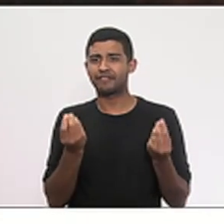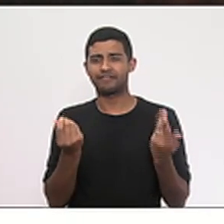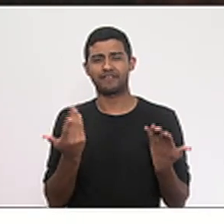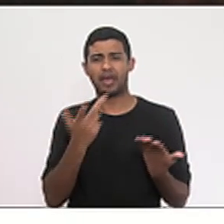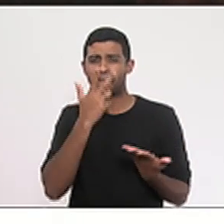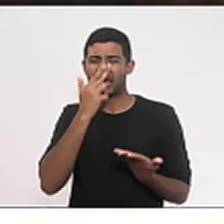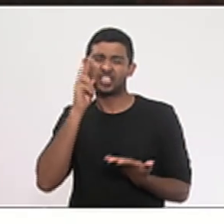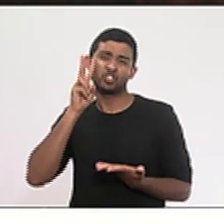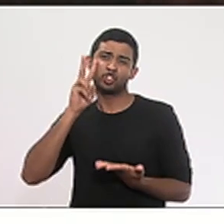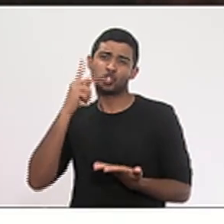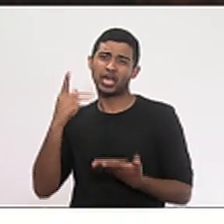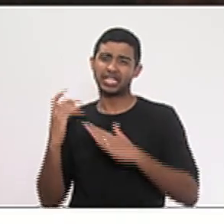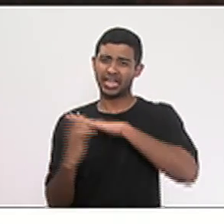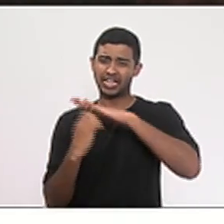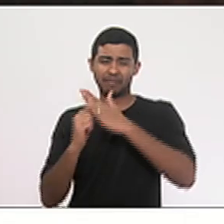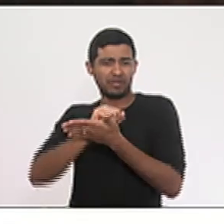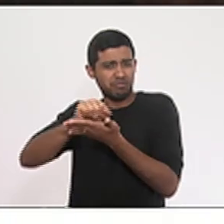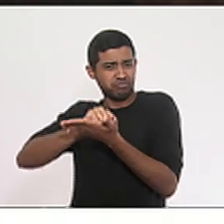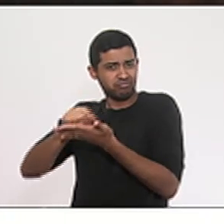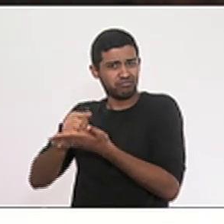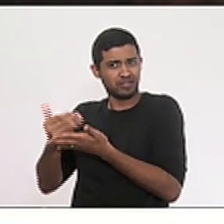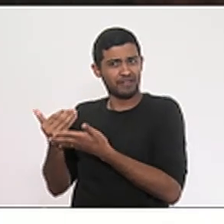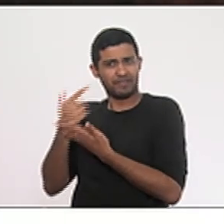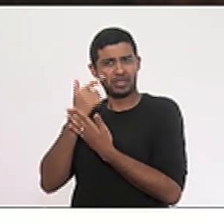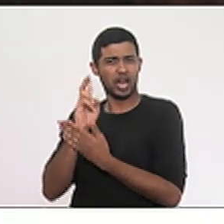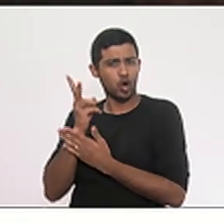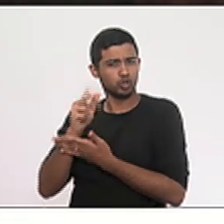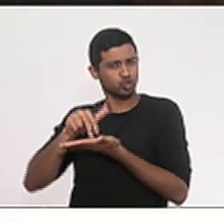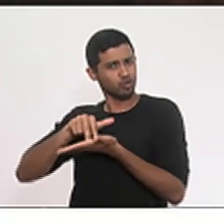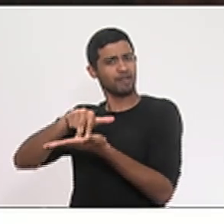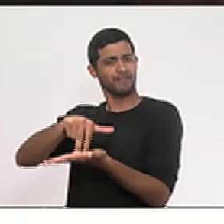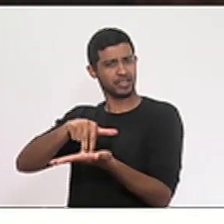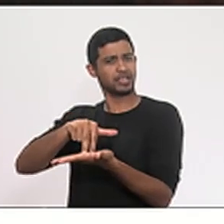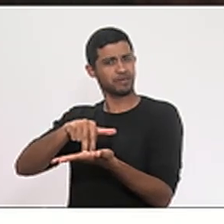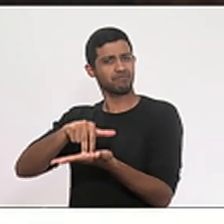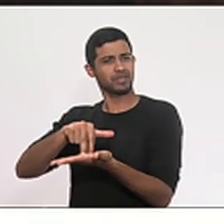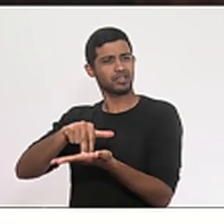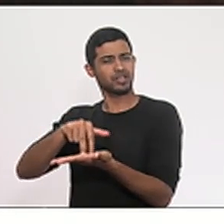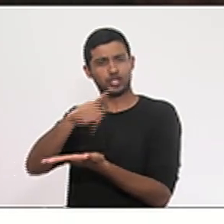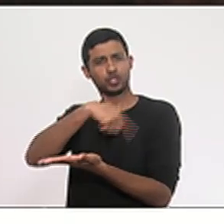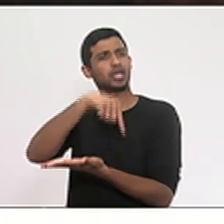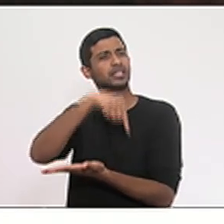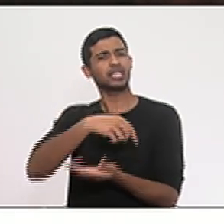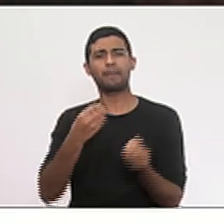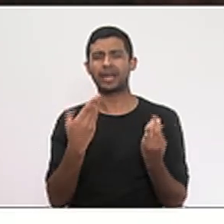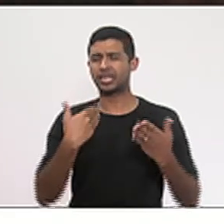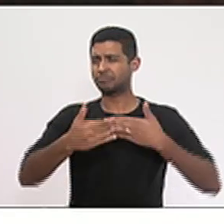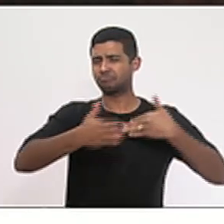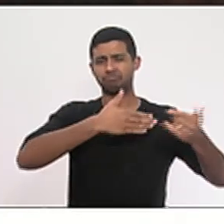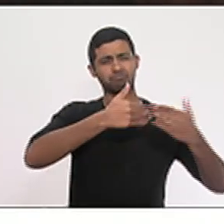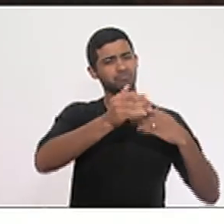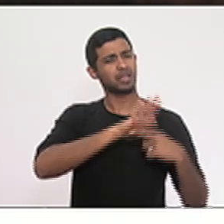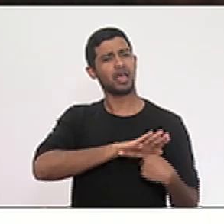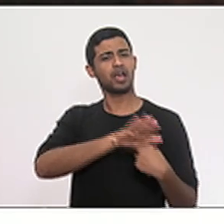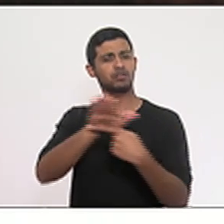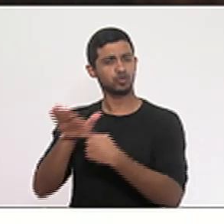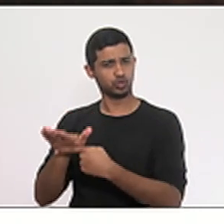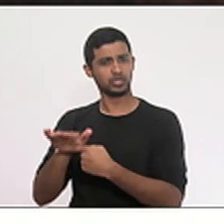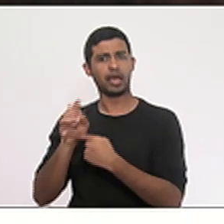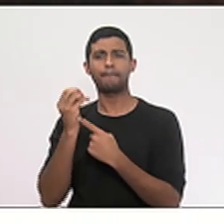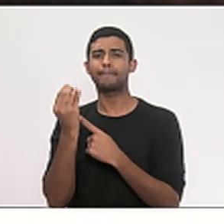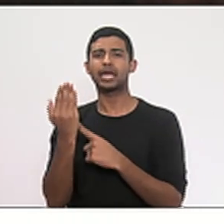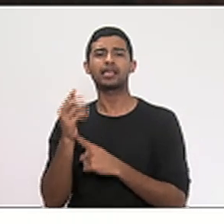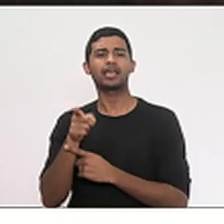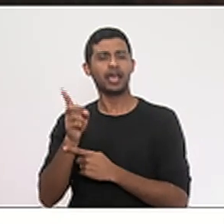da empresa, mas a empresa é firme, a empresa está aí e a gente está aqui para poder ajudar do que for possível para que essa